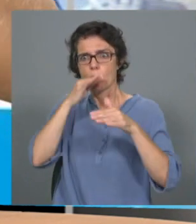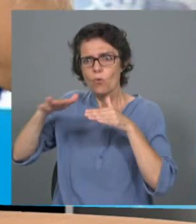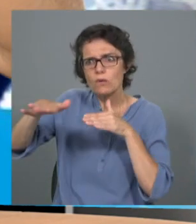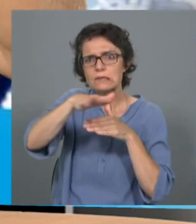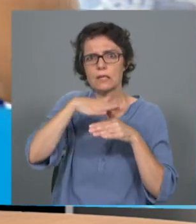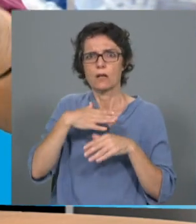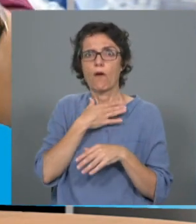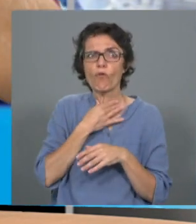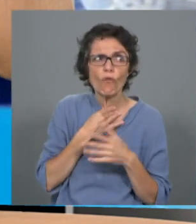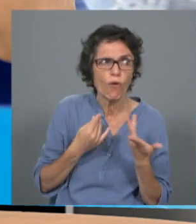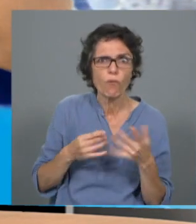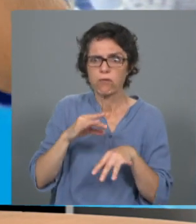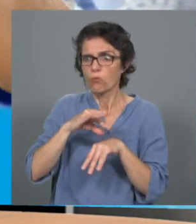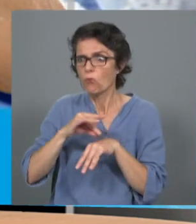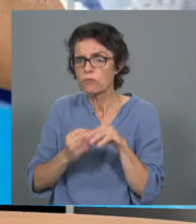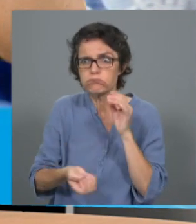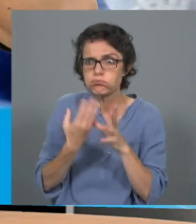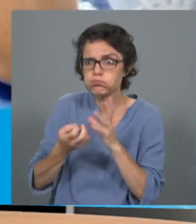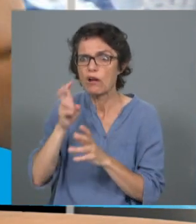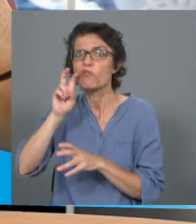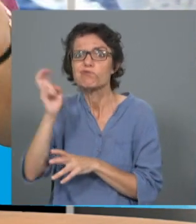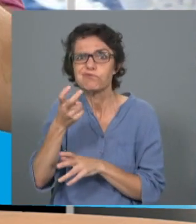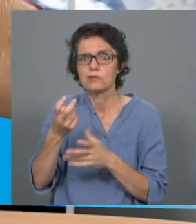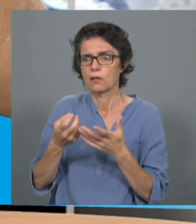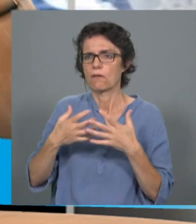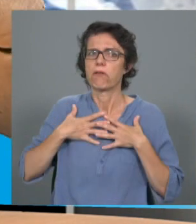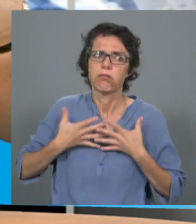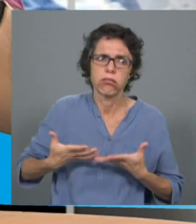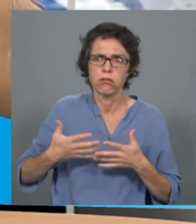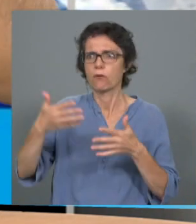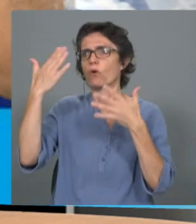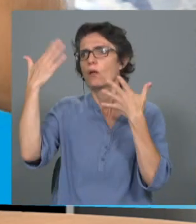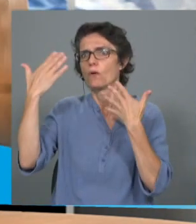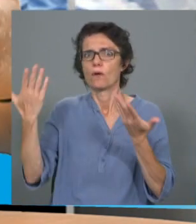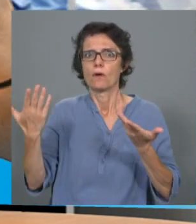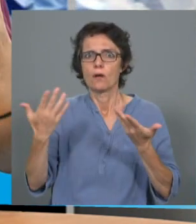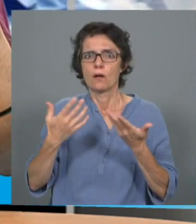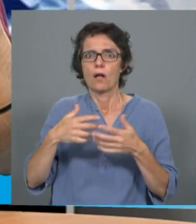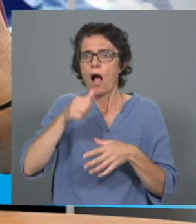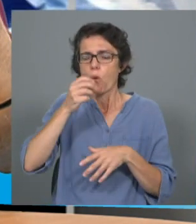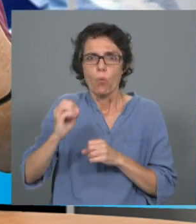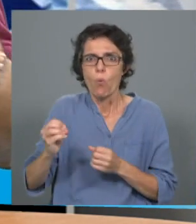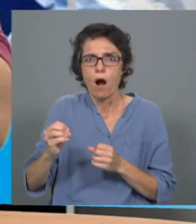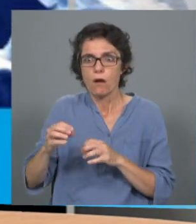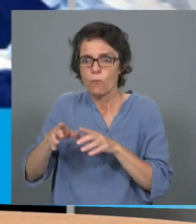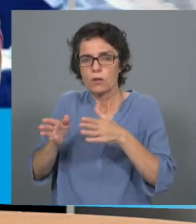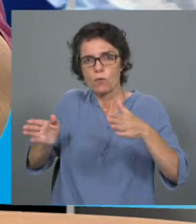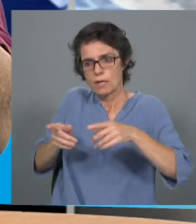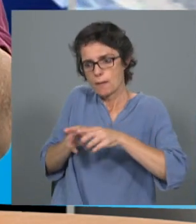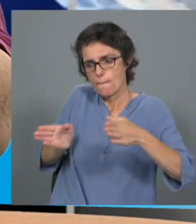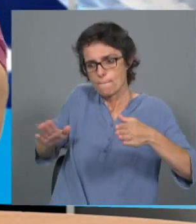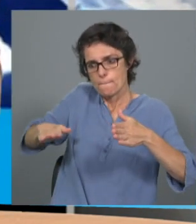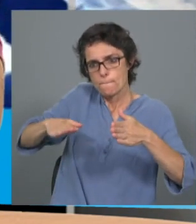fomes, aparecem doenças, aparecem serpentes, aparece o desânimo, aparece o calor, aparece a falta de água. Bem, então as pessoas começam